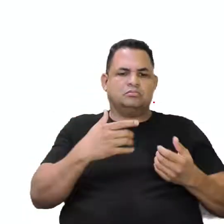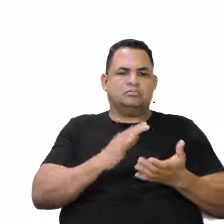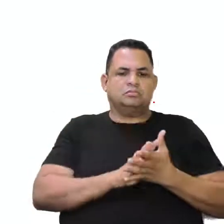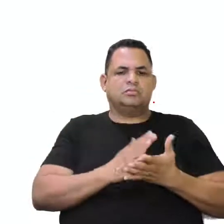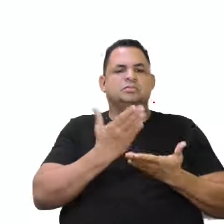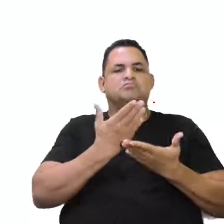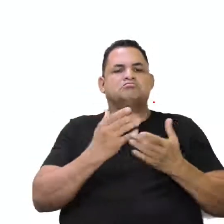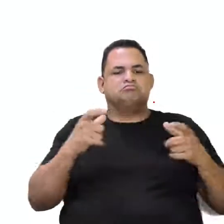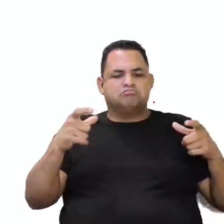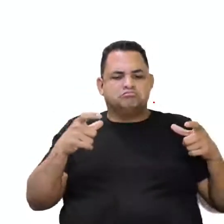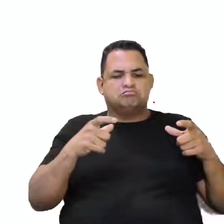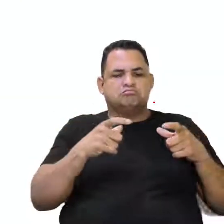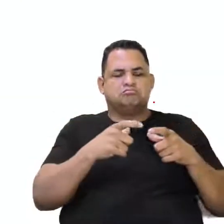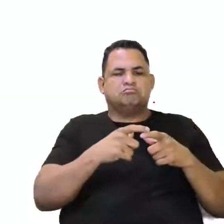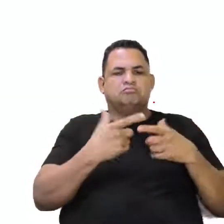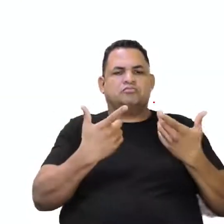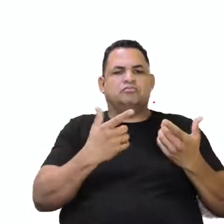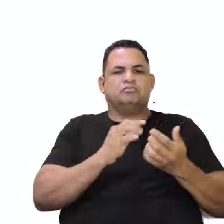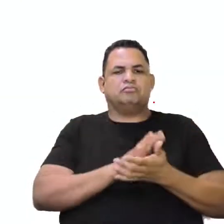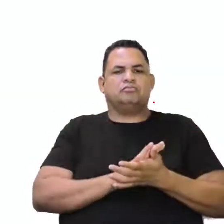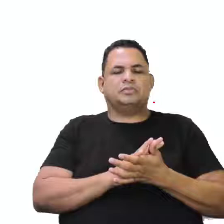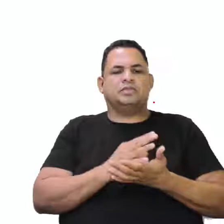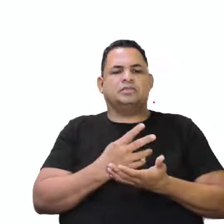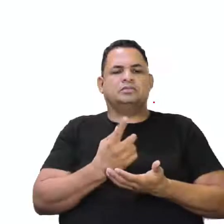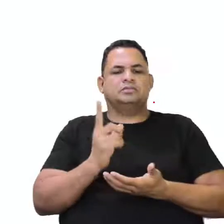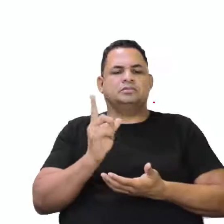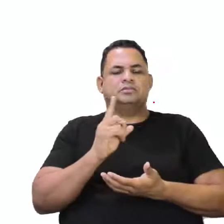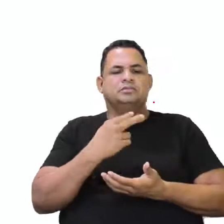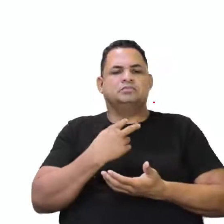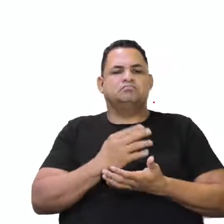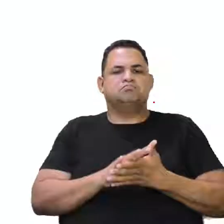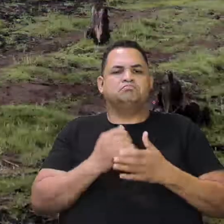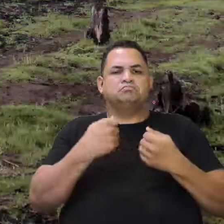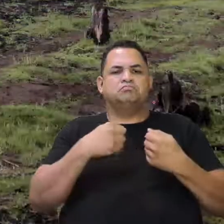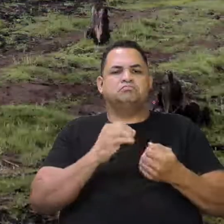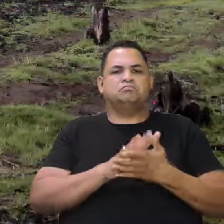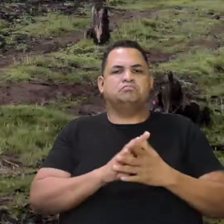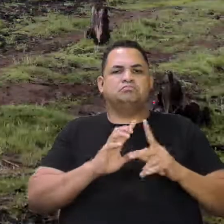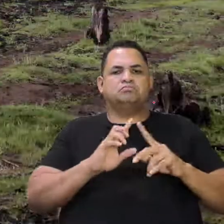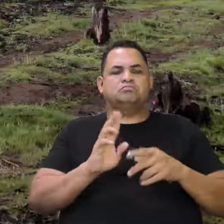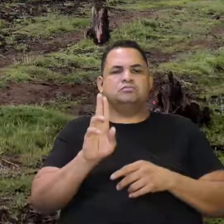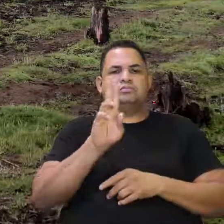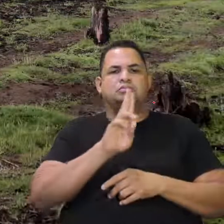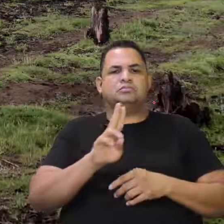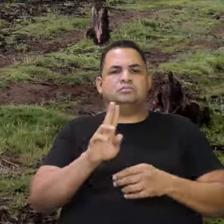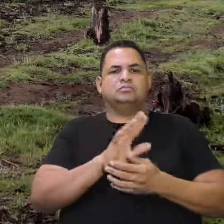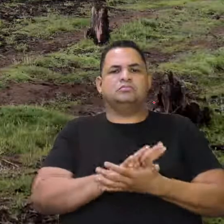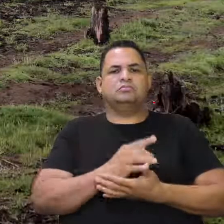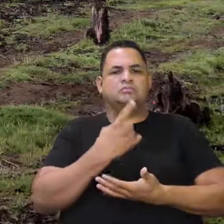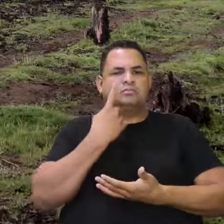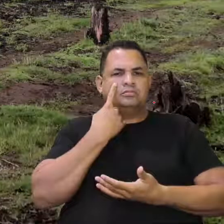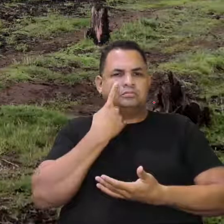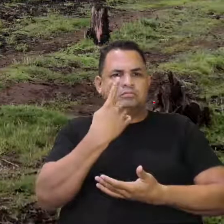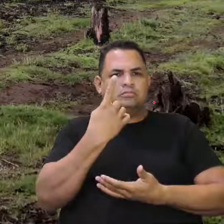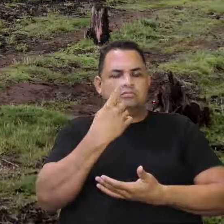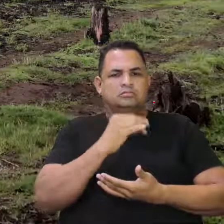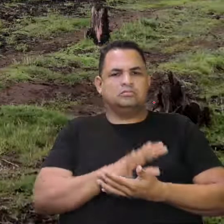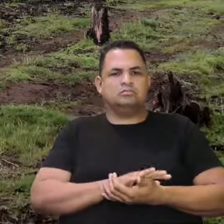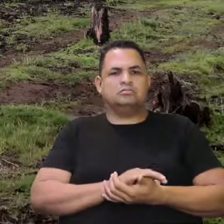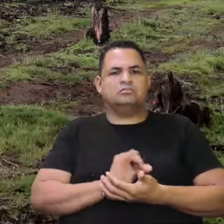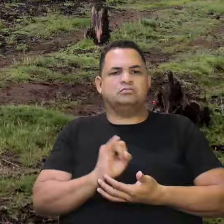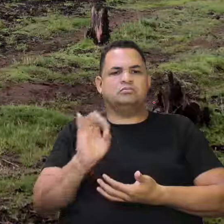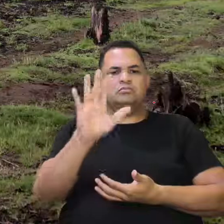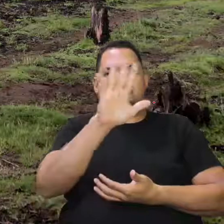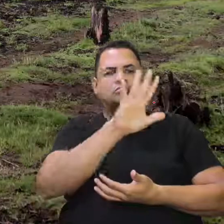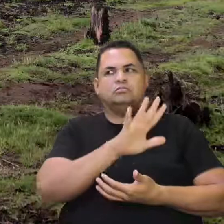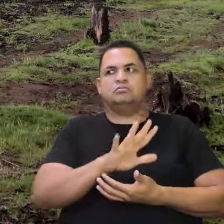se esgotar ou ficarem de uma forma que nós não possamos mais utilizá-los. Vamos seguindo? Olha aqui que imagem, né? Eu